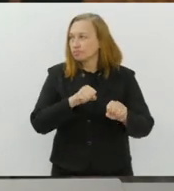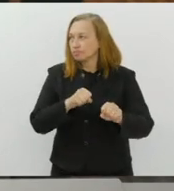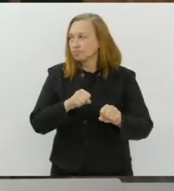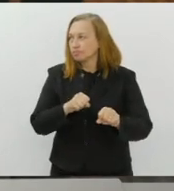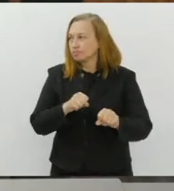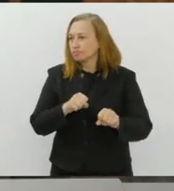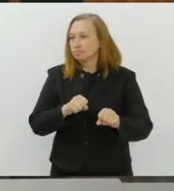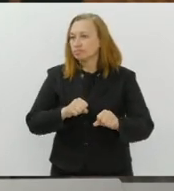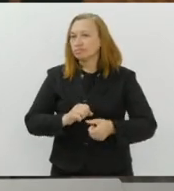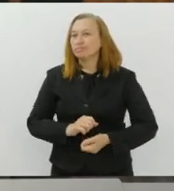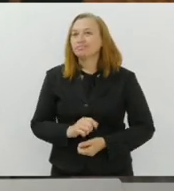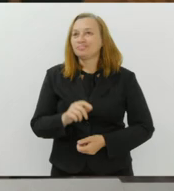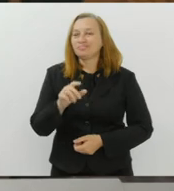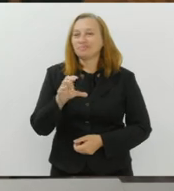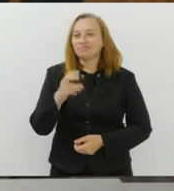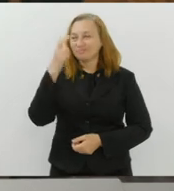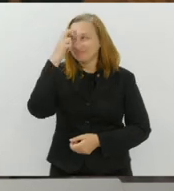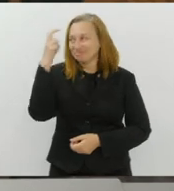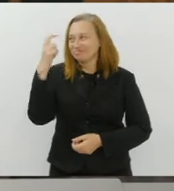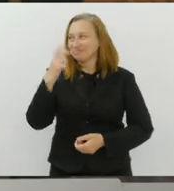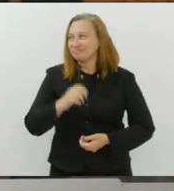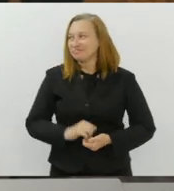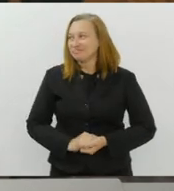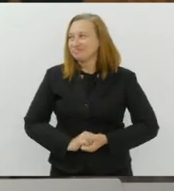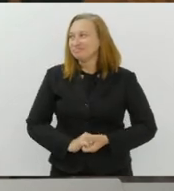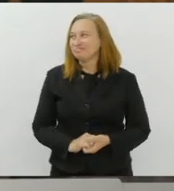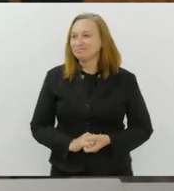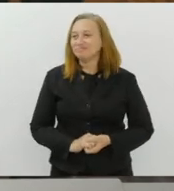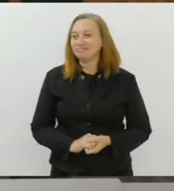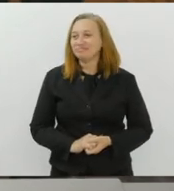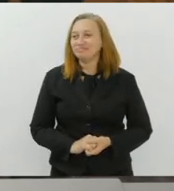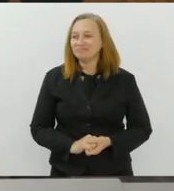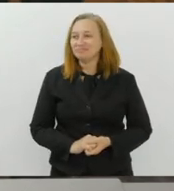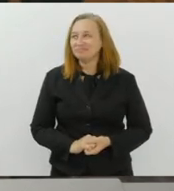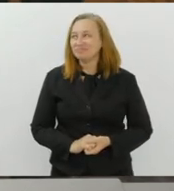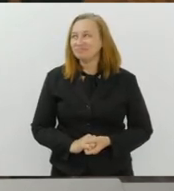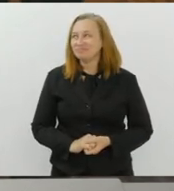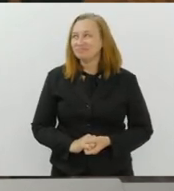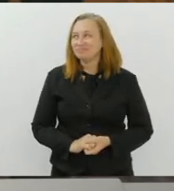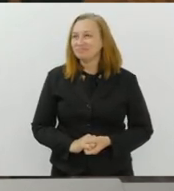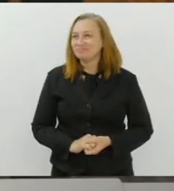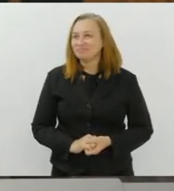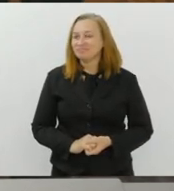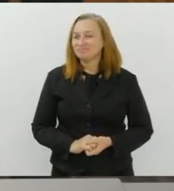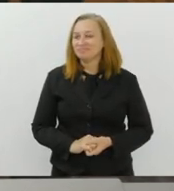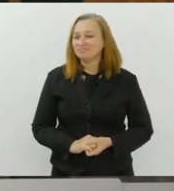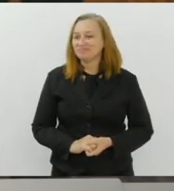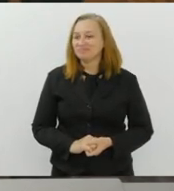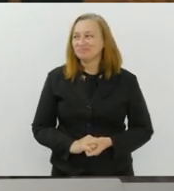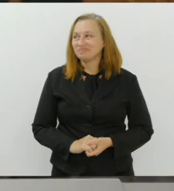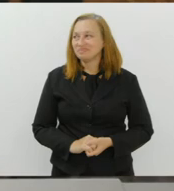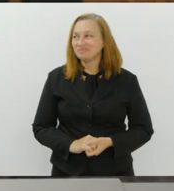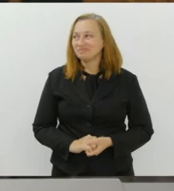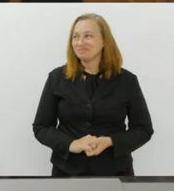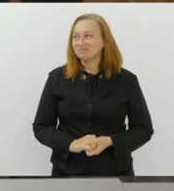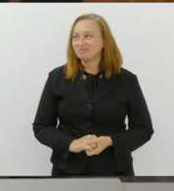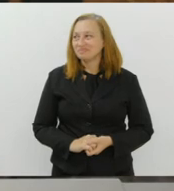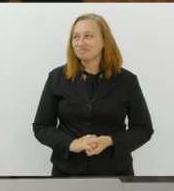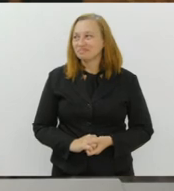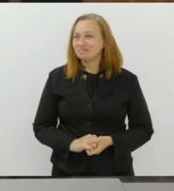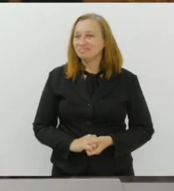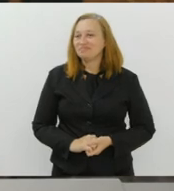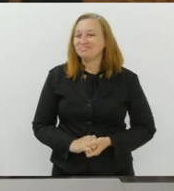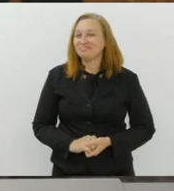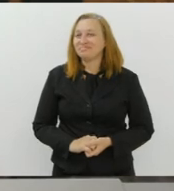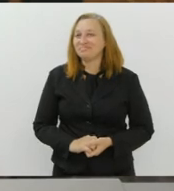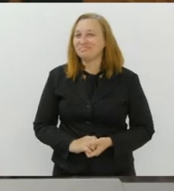de cultura, é que a gente vai, de uma cultura positiva, né, que a gente vai conseguir